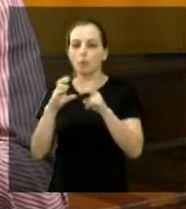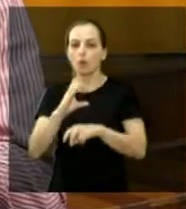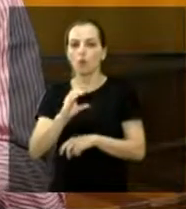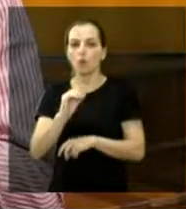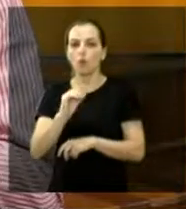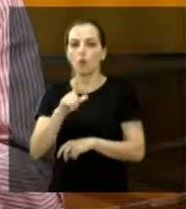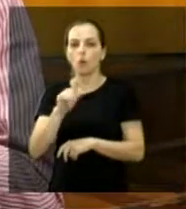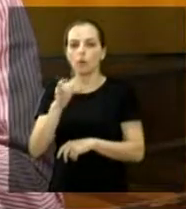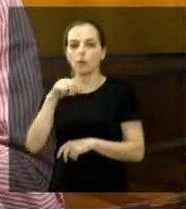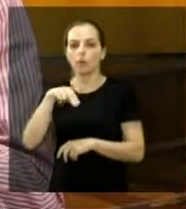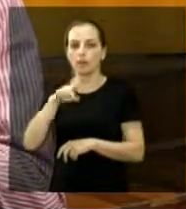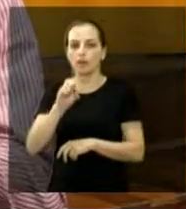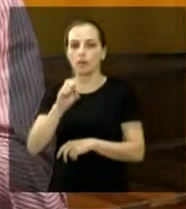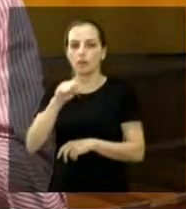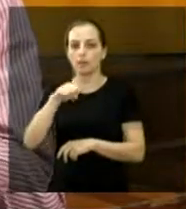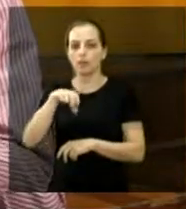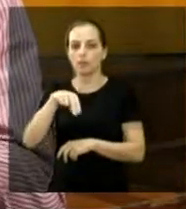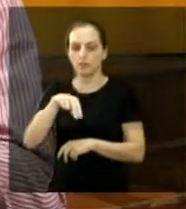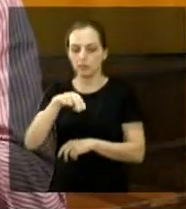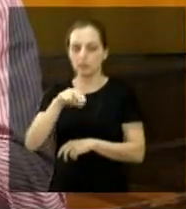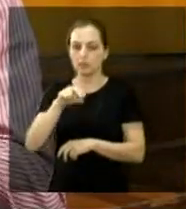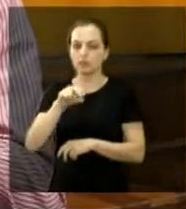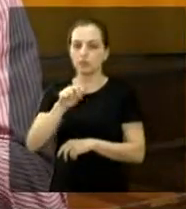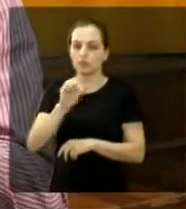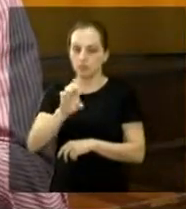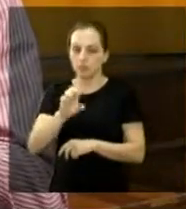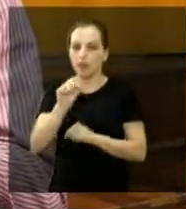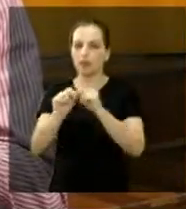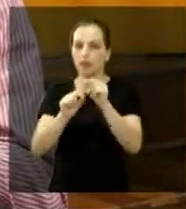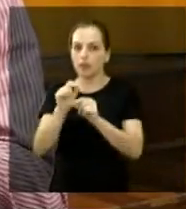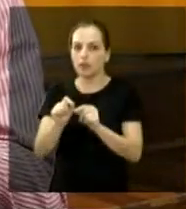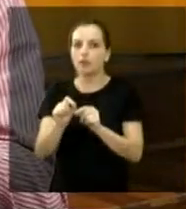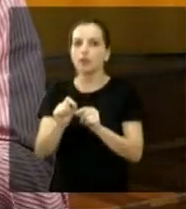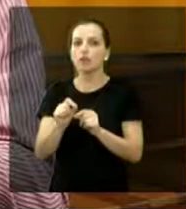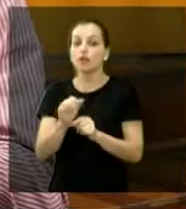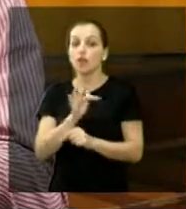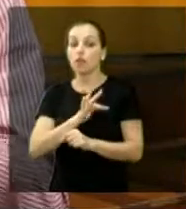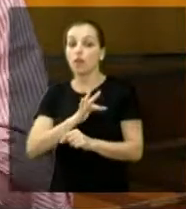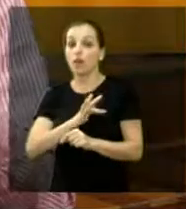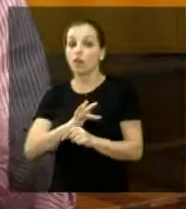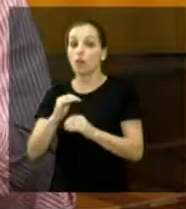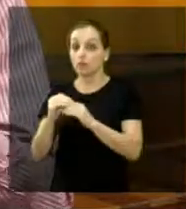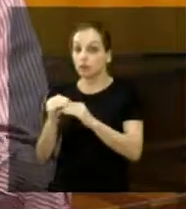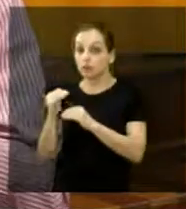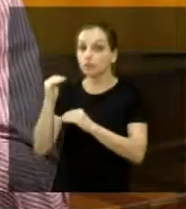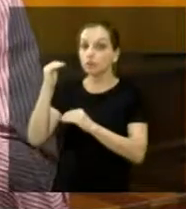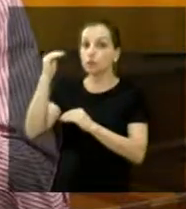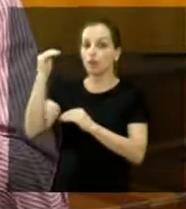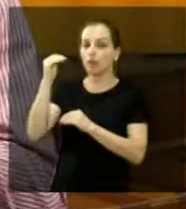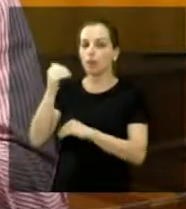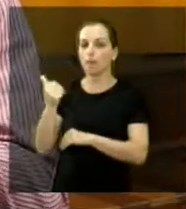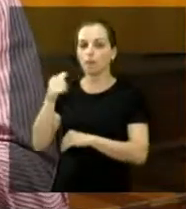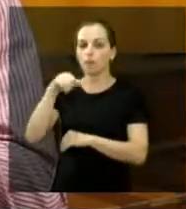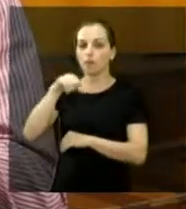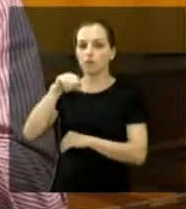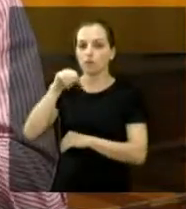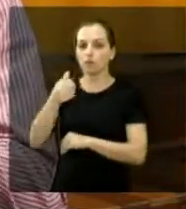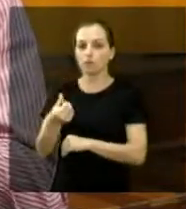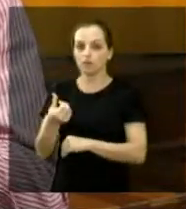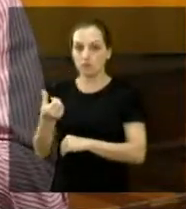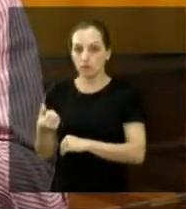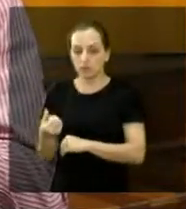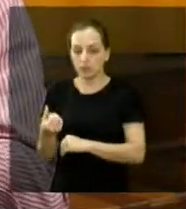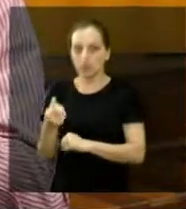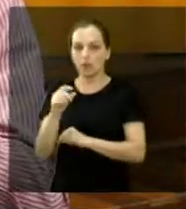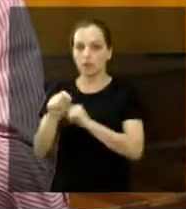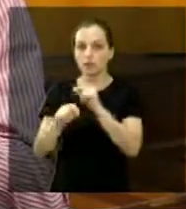e quando, eu me lembro bem que quando a Ferroviária subiu, em 1966, ela tinha caído em 65 e voltou em